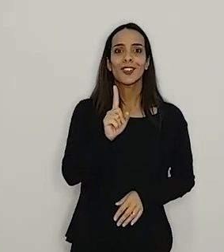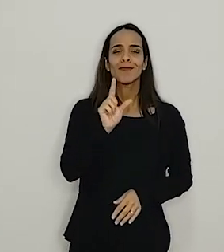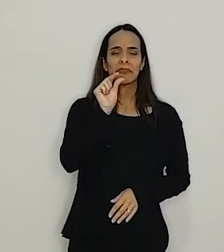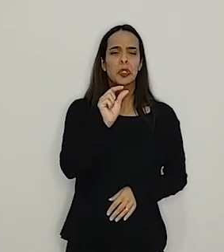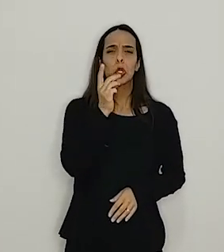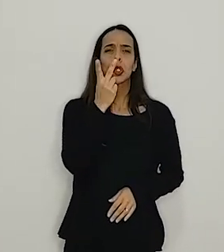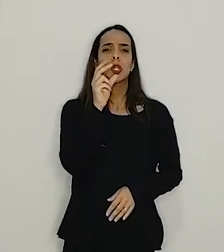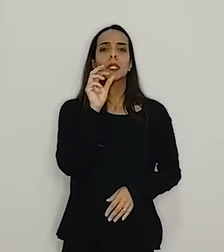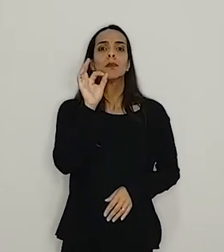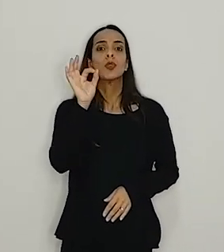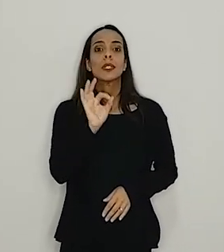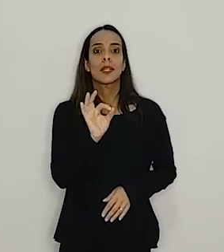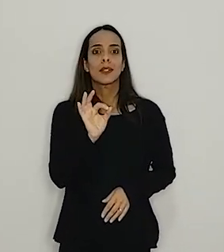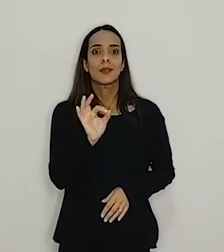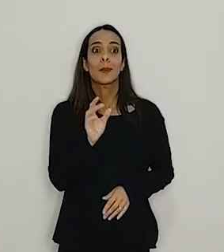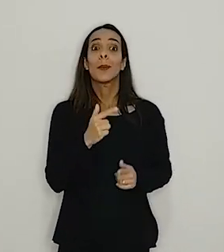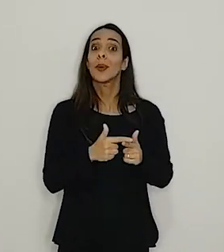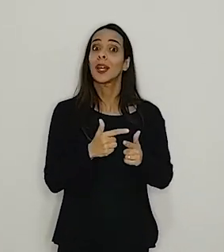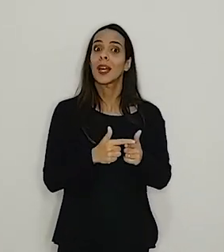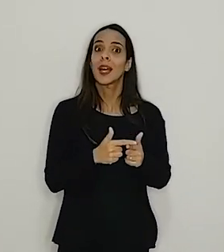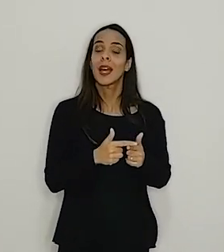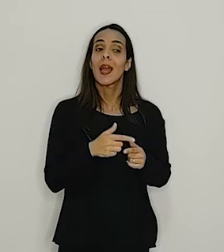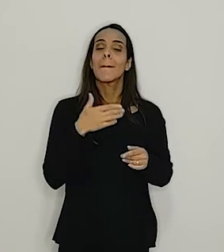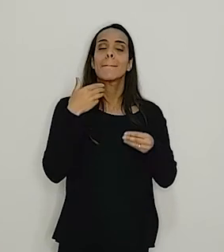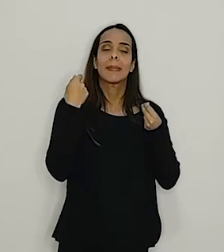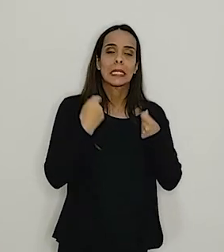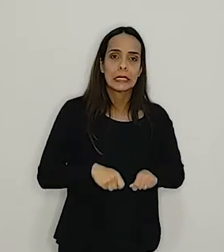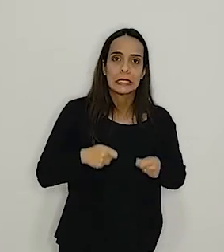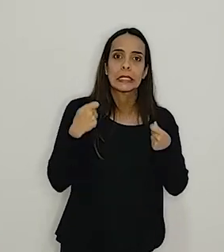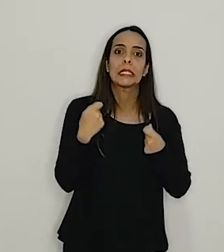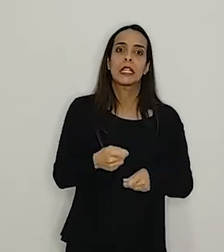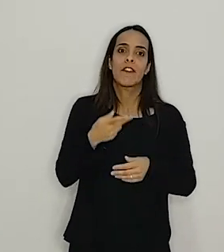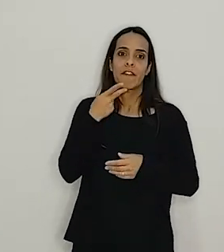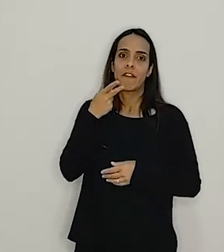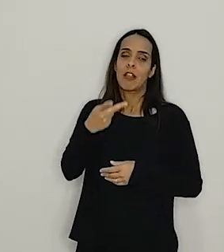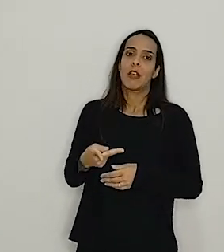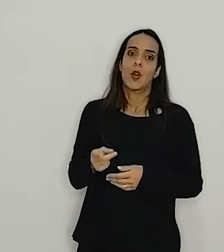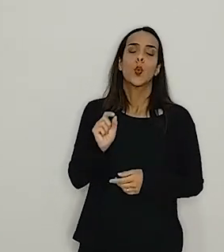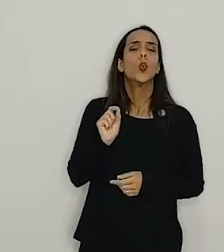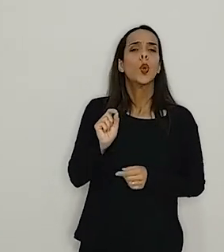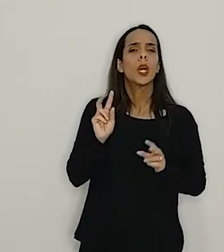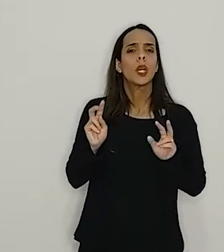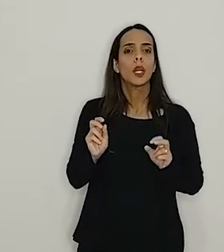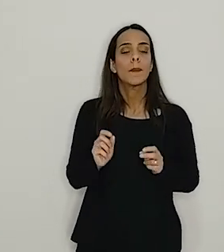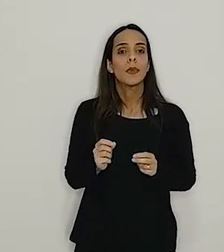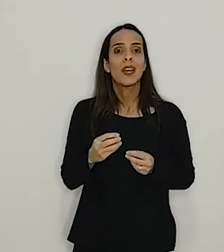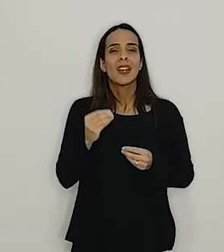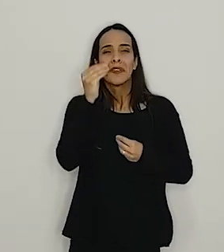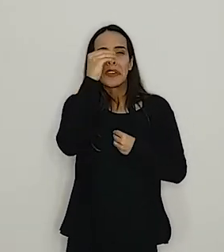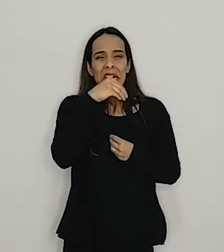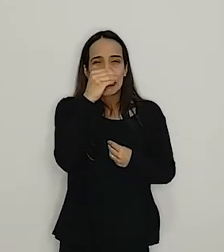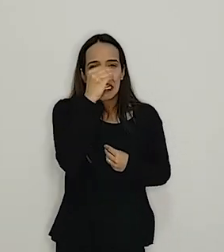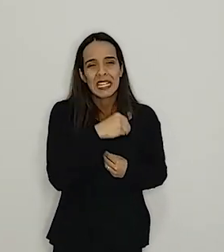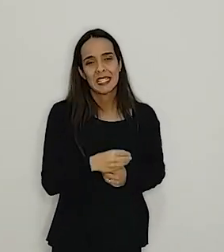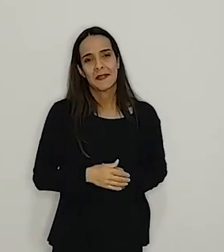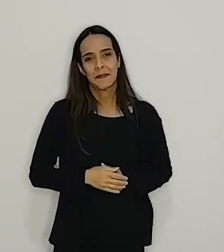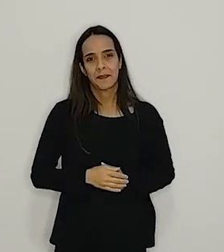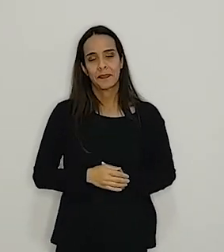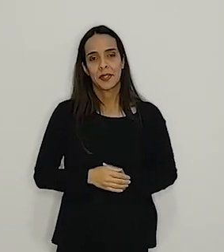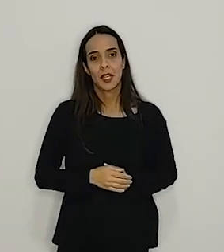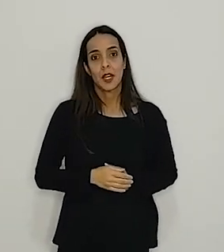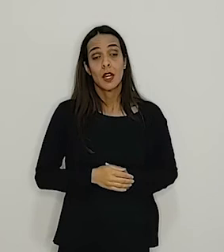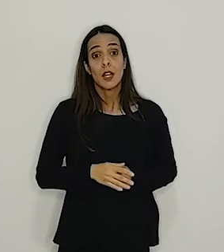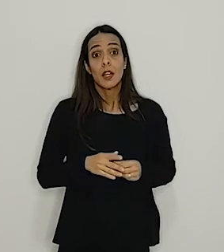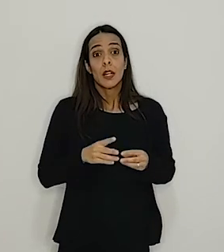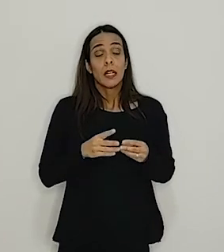seja, se faz necessário falarmos sobre isso. Sobre o quê? Sobre as nossas